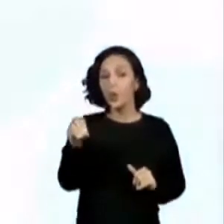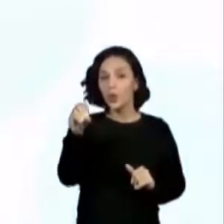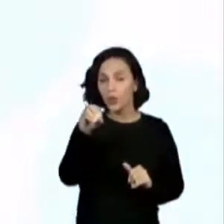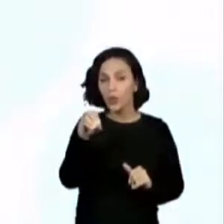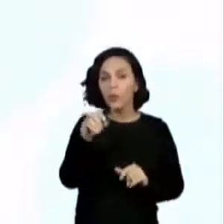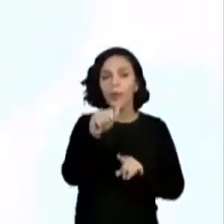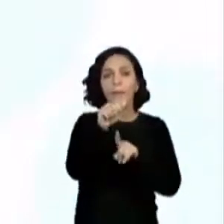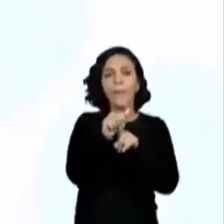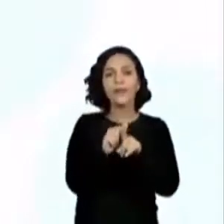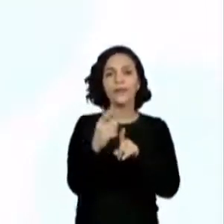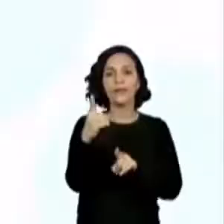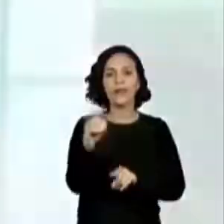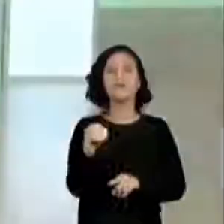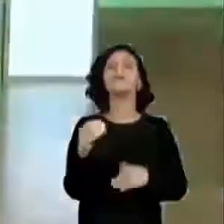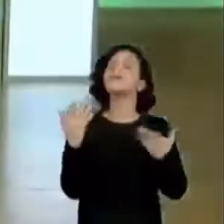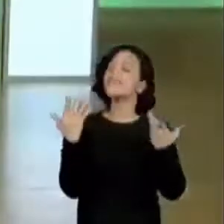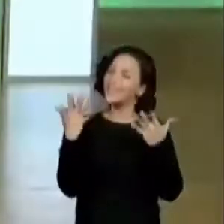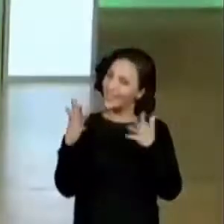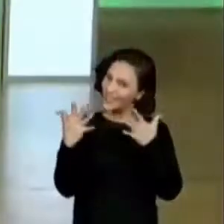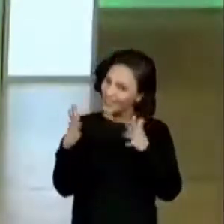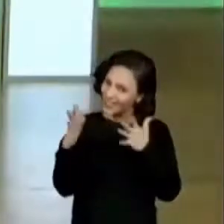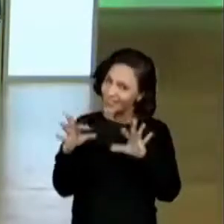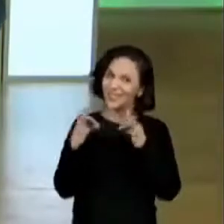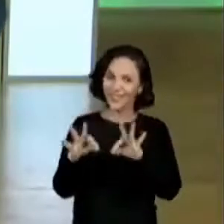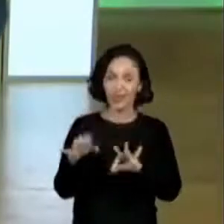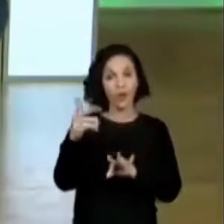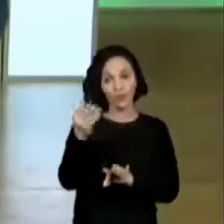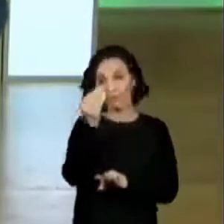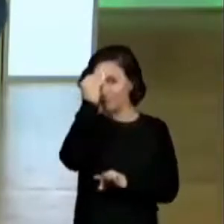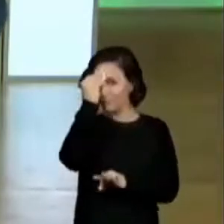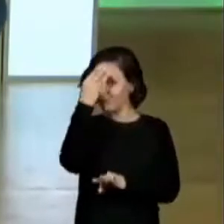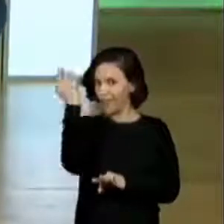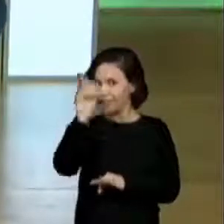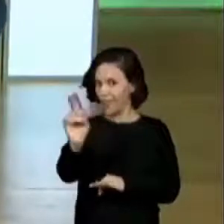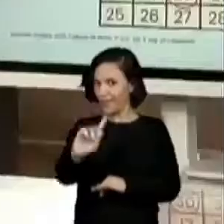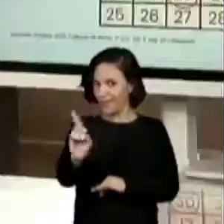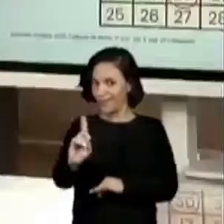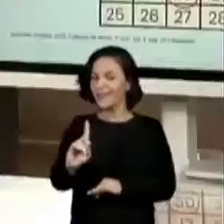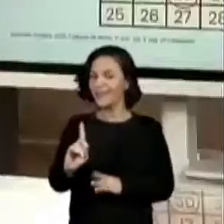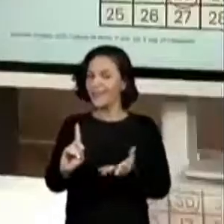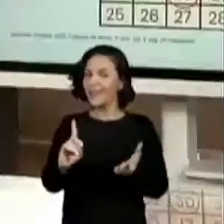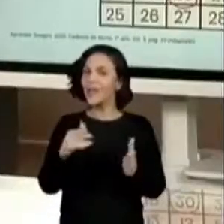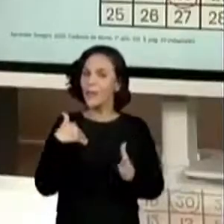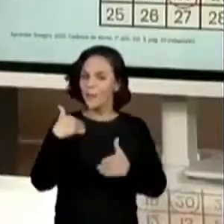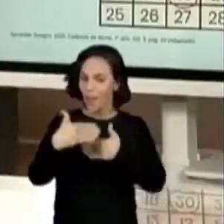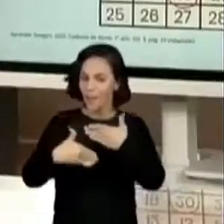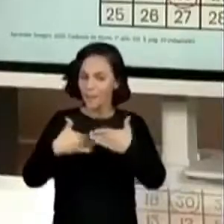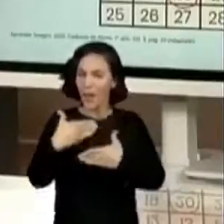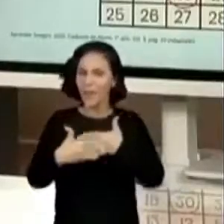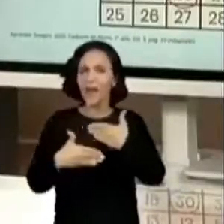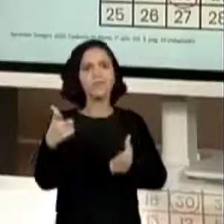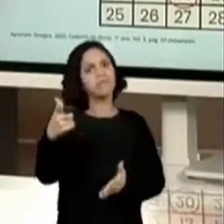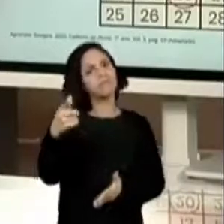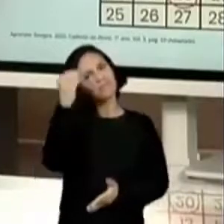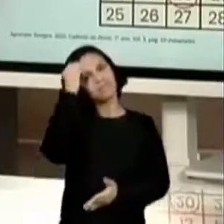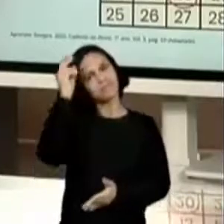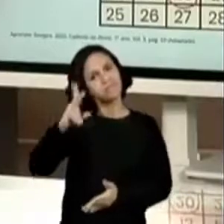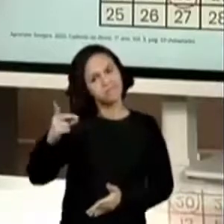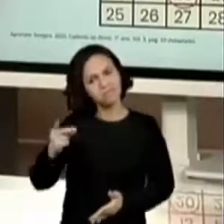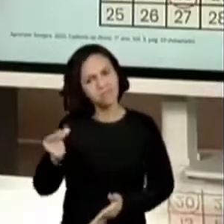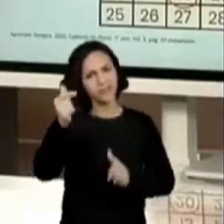10. Perfeito, Isa. Já vai guardando isso daí que... A gente fez todo esse procedimento aqui. Olha como vocês já estão,